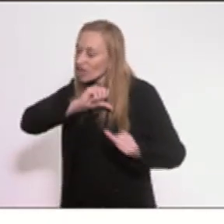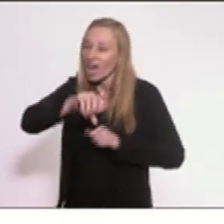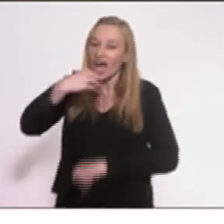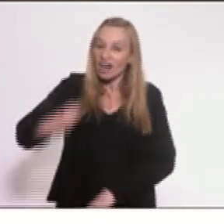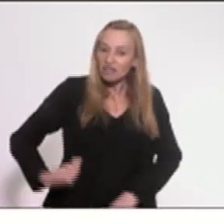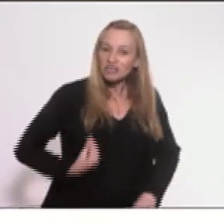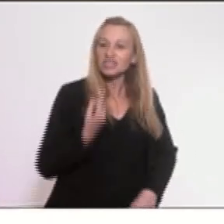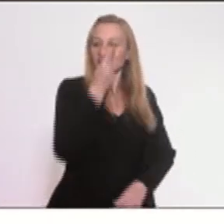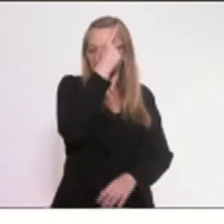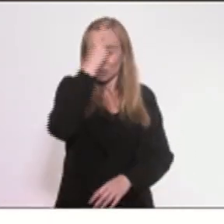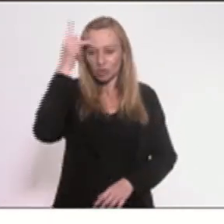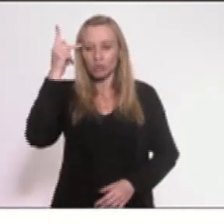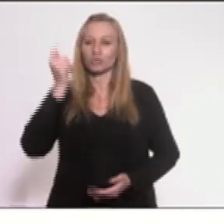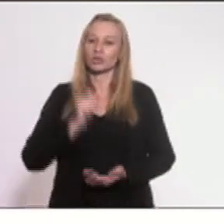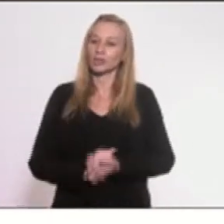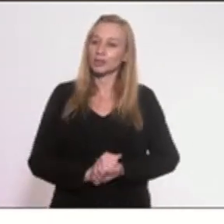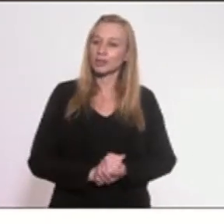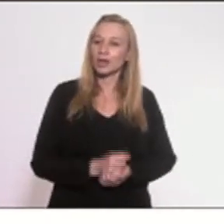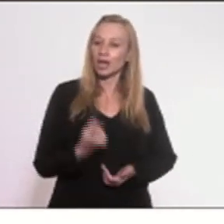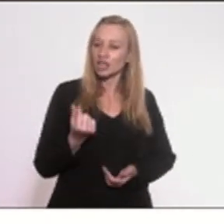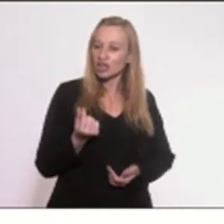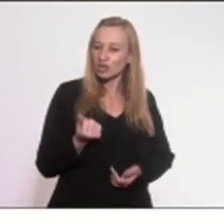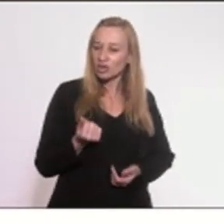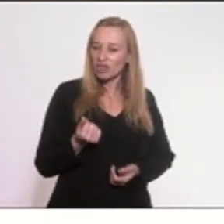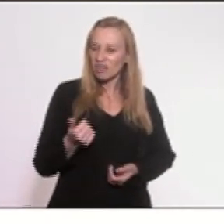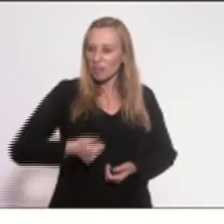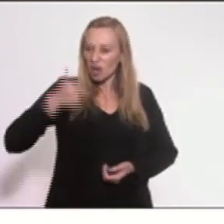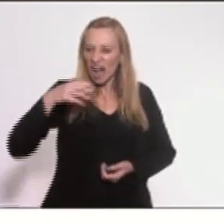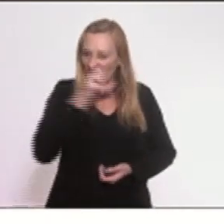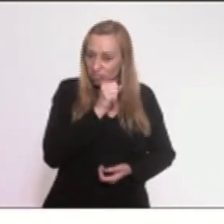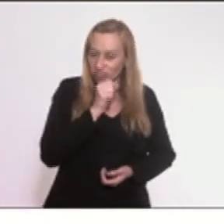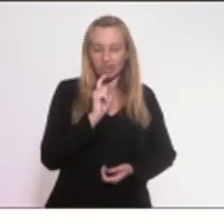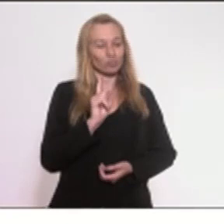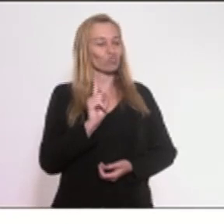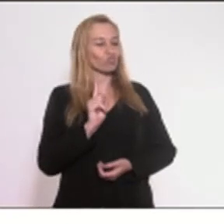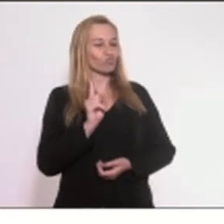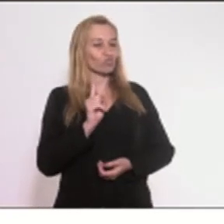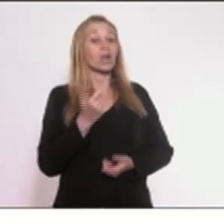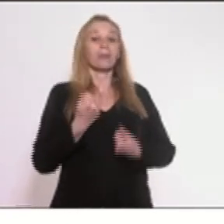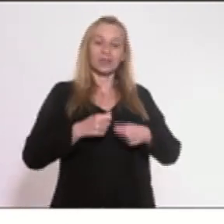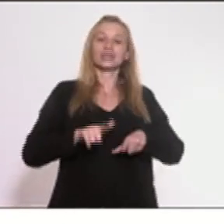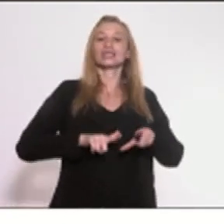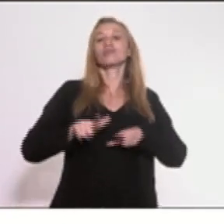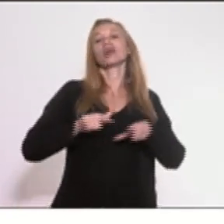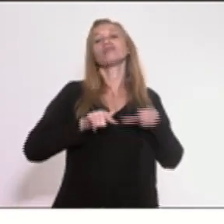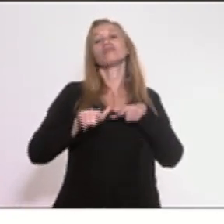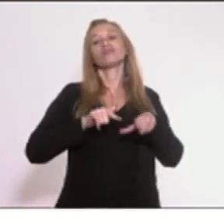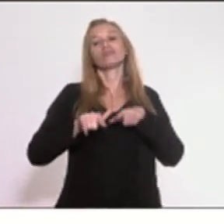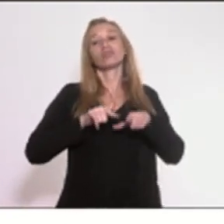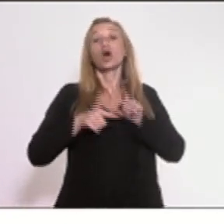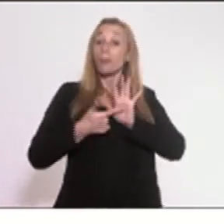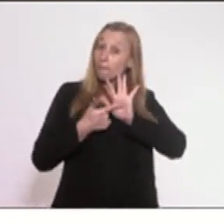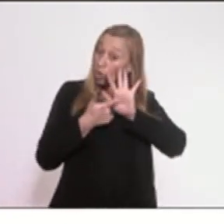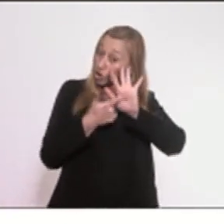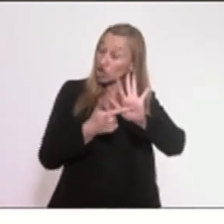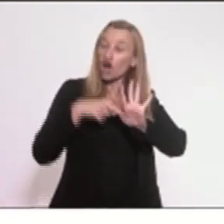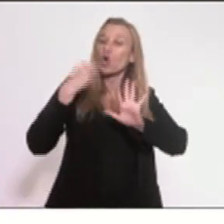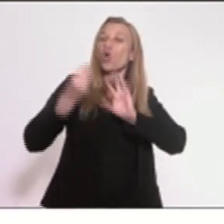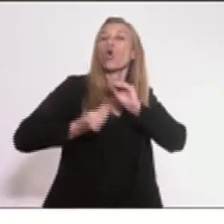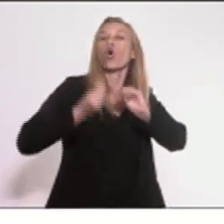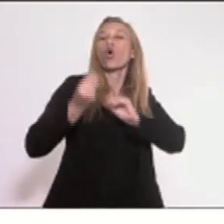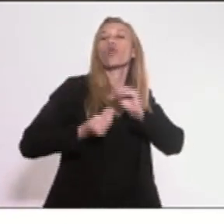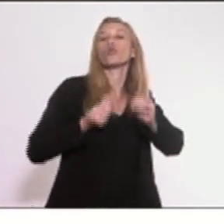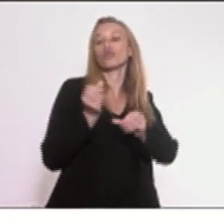pessoas. A nossa economia não vai melhorar de um dia para o outro. Tem que ter trabalho. A gente tem que mostrar como